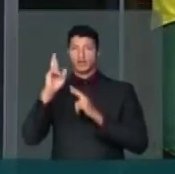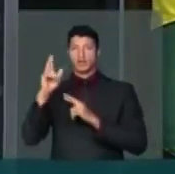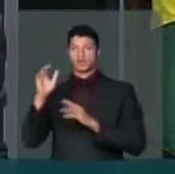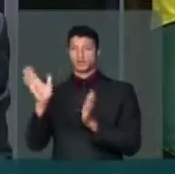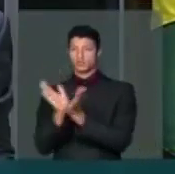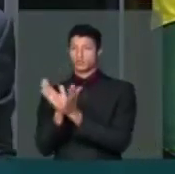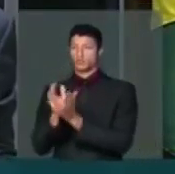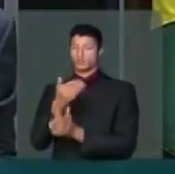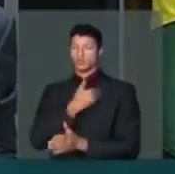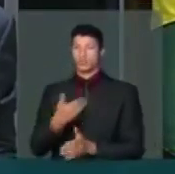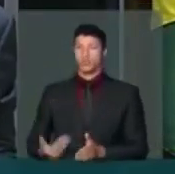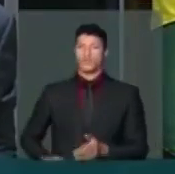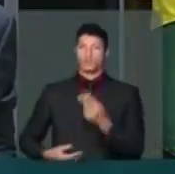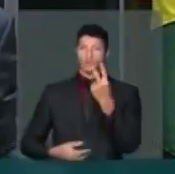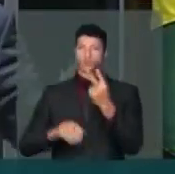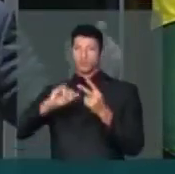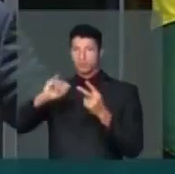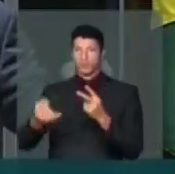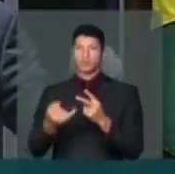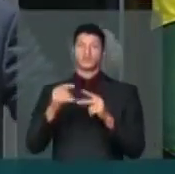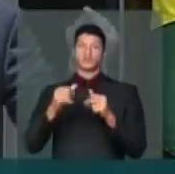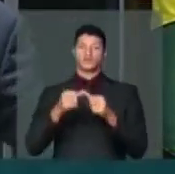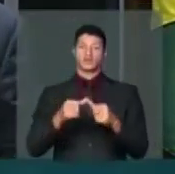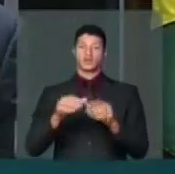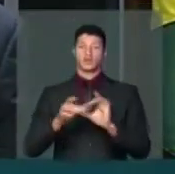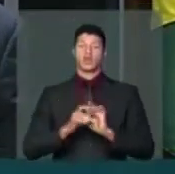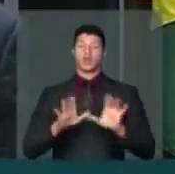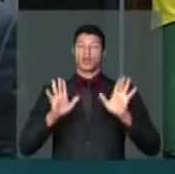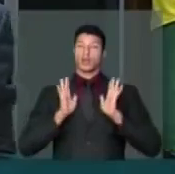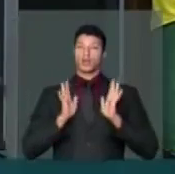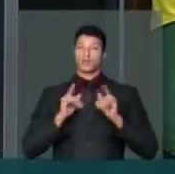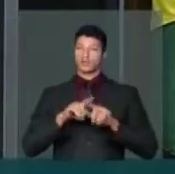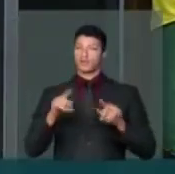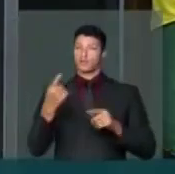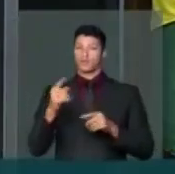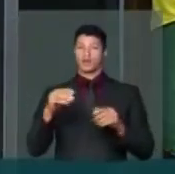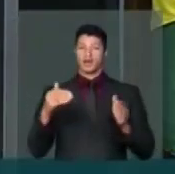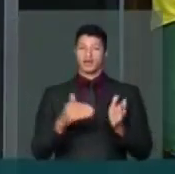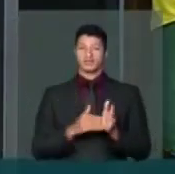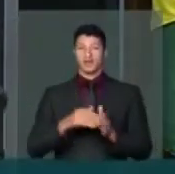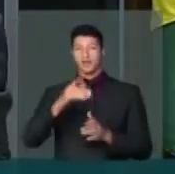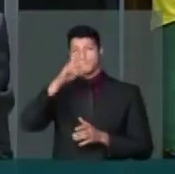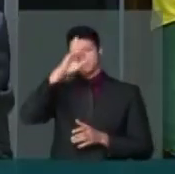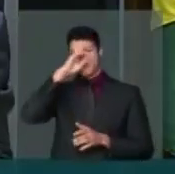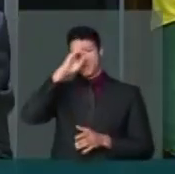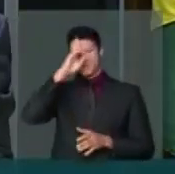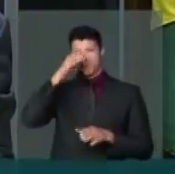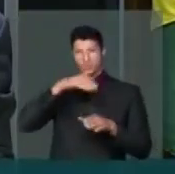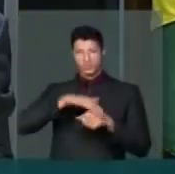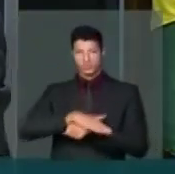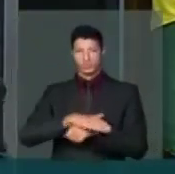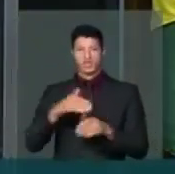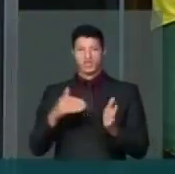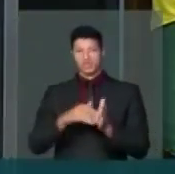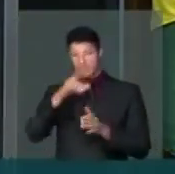governo em 2 oportunidades e fiquei aqui à disposição, uma delas até meia-noite,